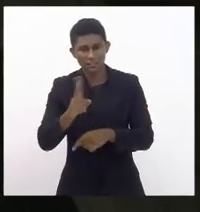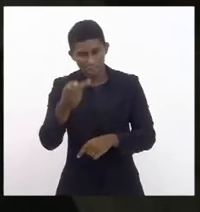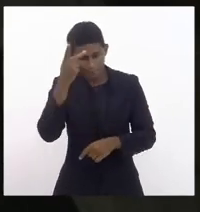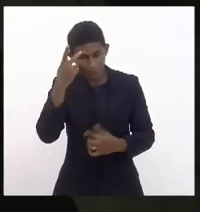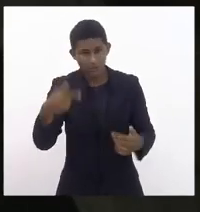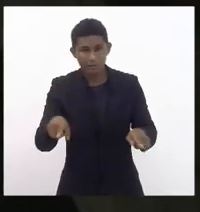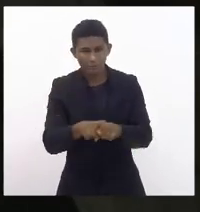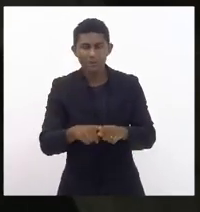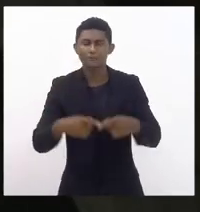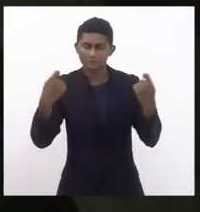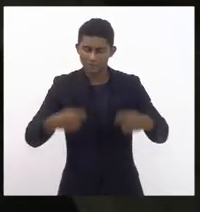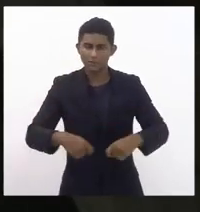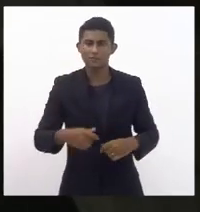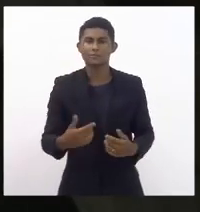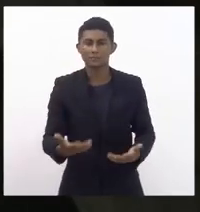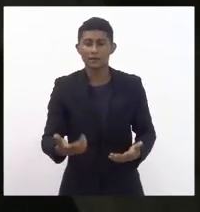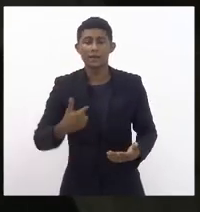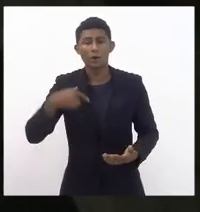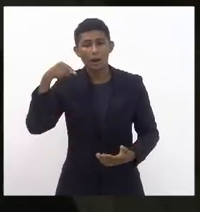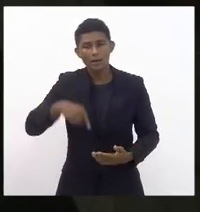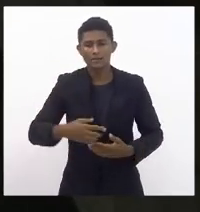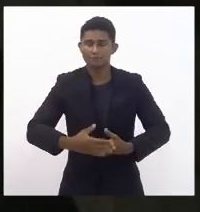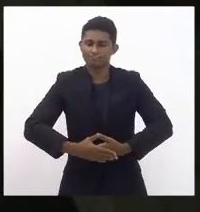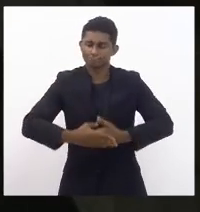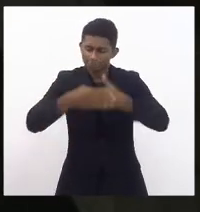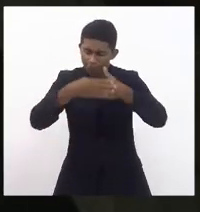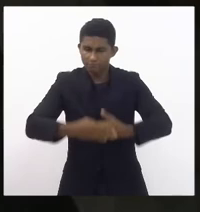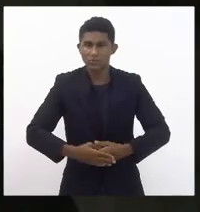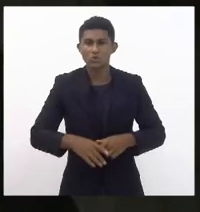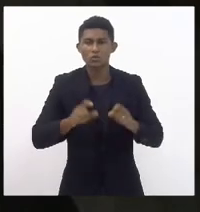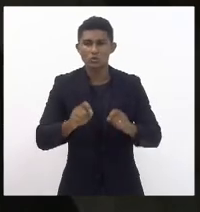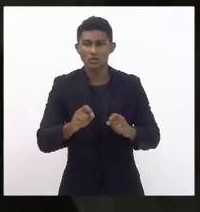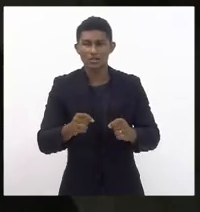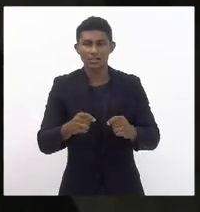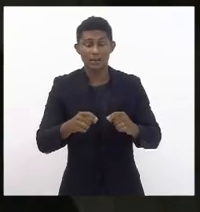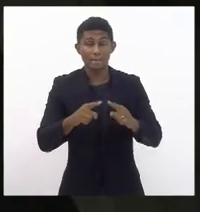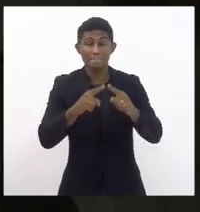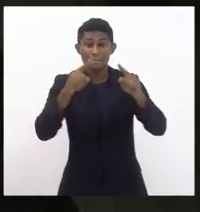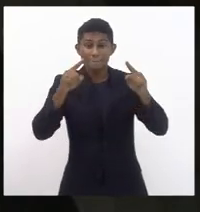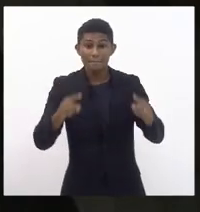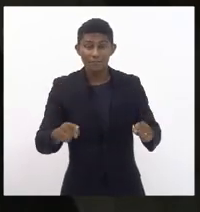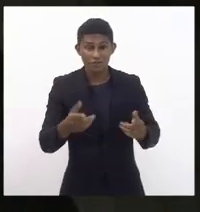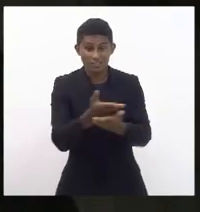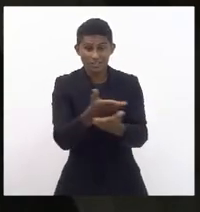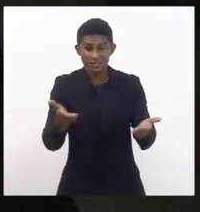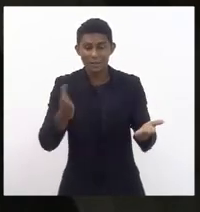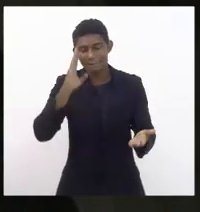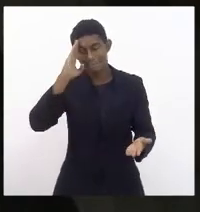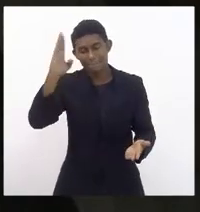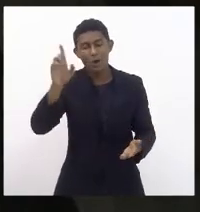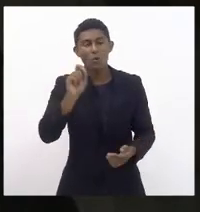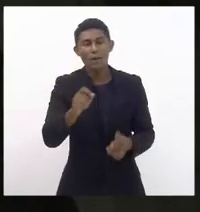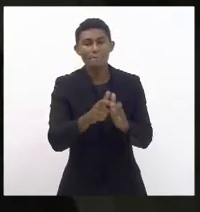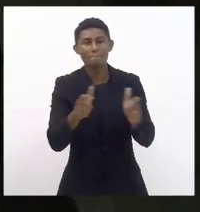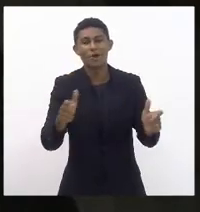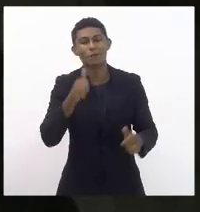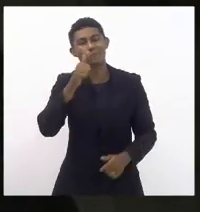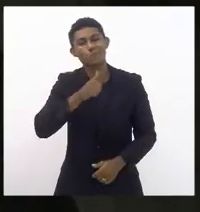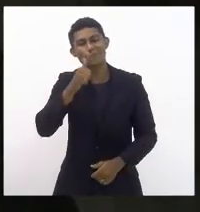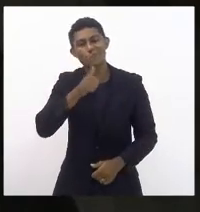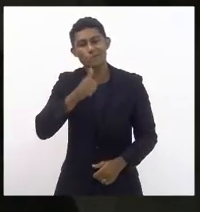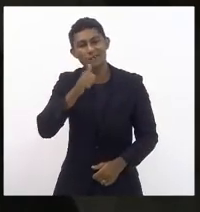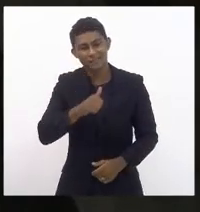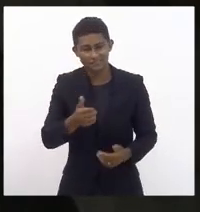não tem razão para não fazer eu quero que saudade complementar as profissionais são sobretudo mulheres uma profissional eminente é uma profissão